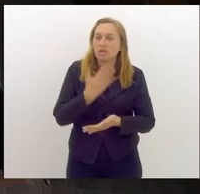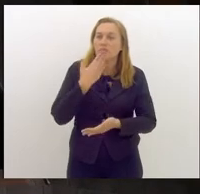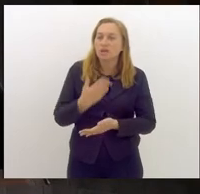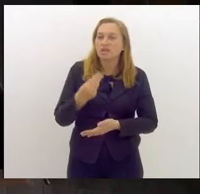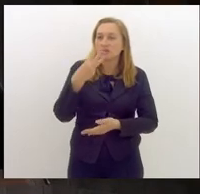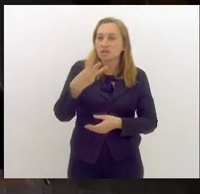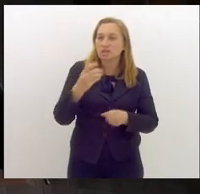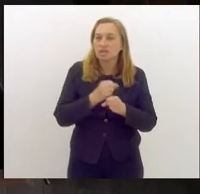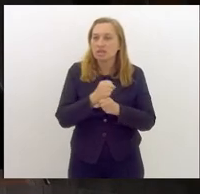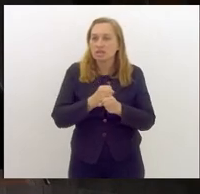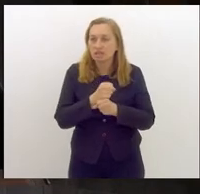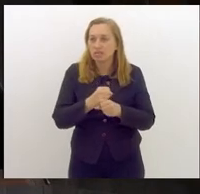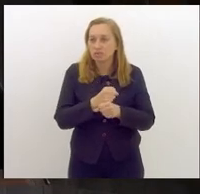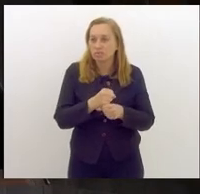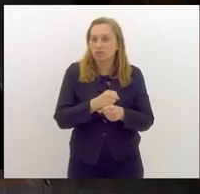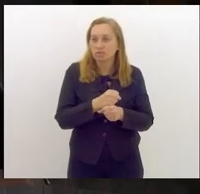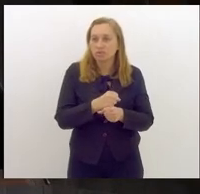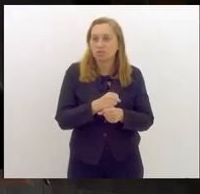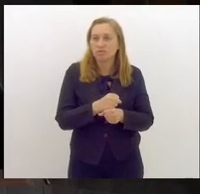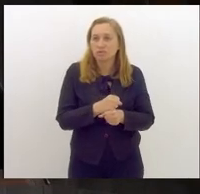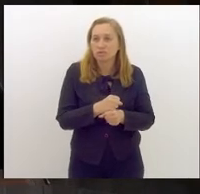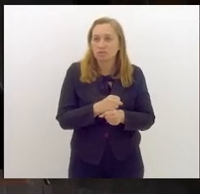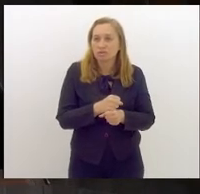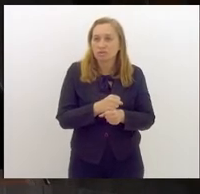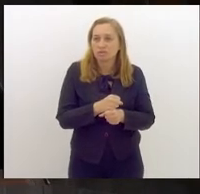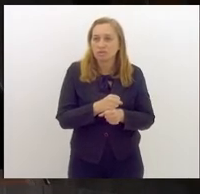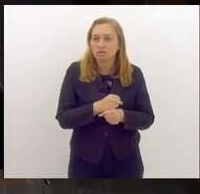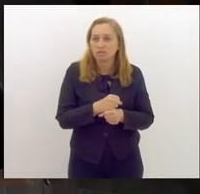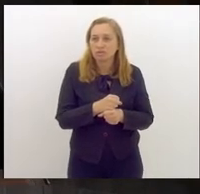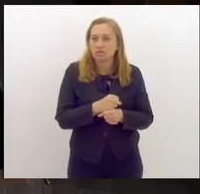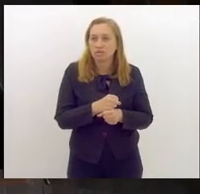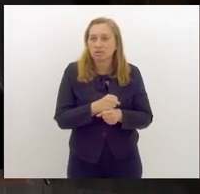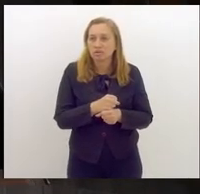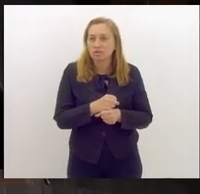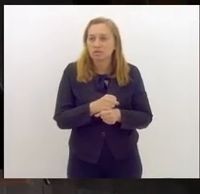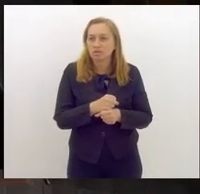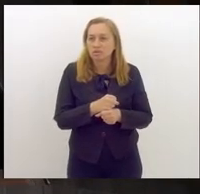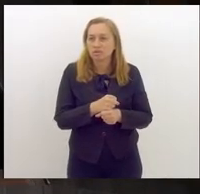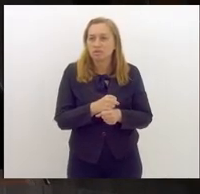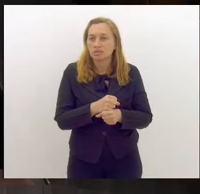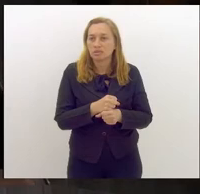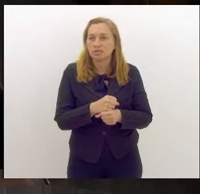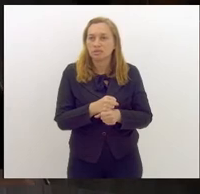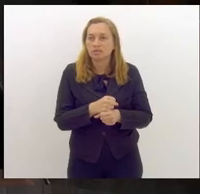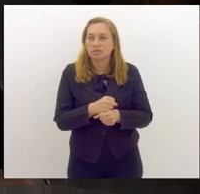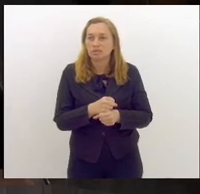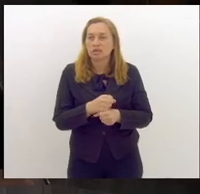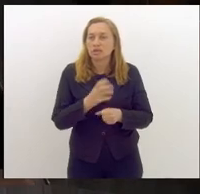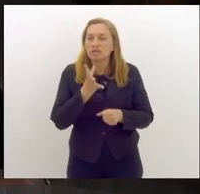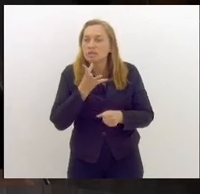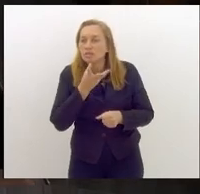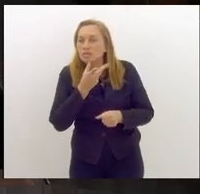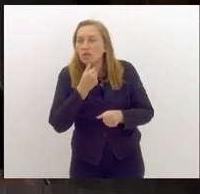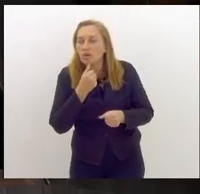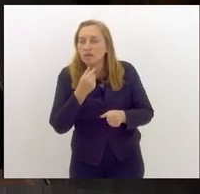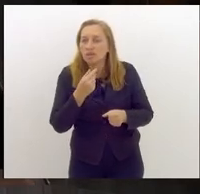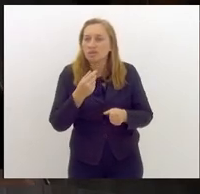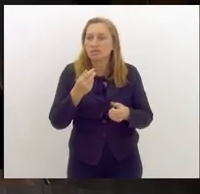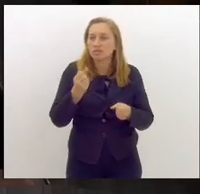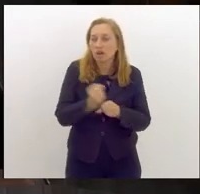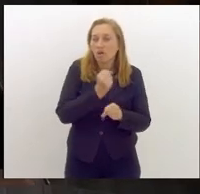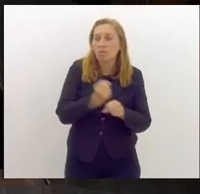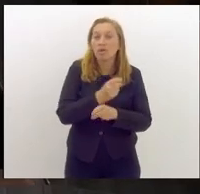anos de inexigibilidade devido a demora da obra só que